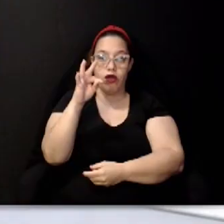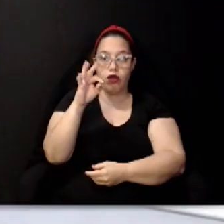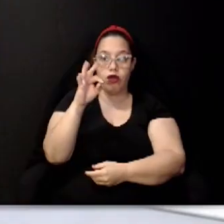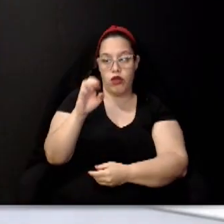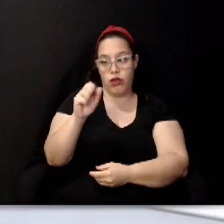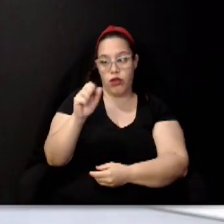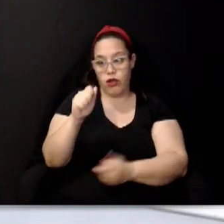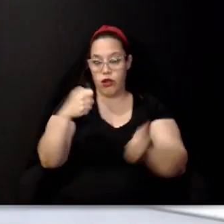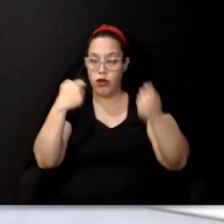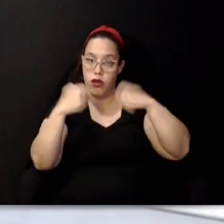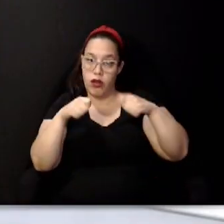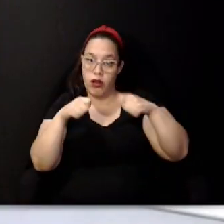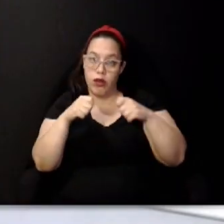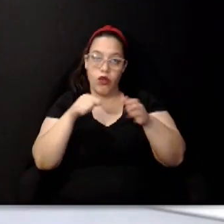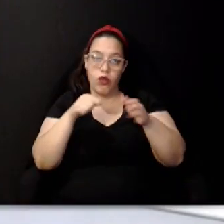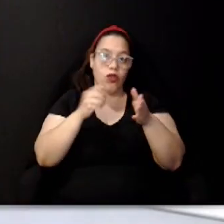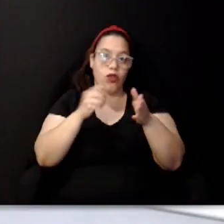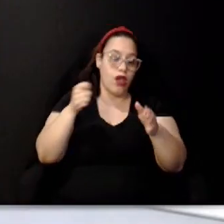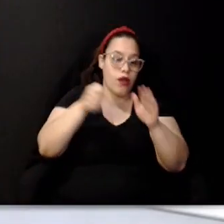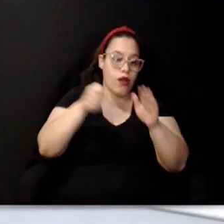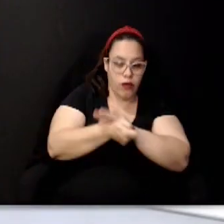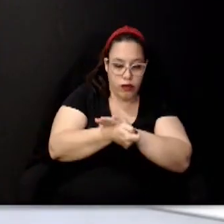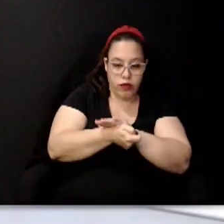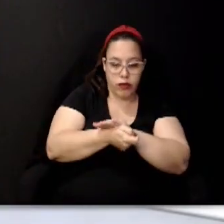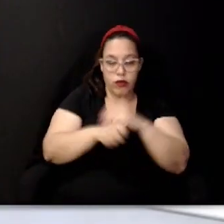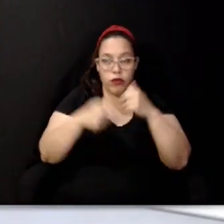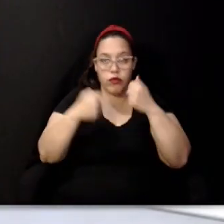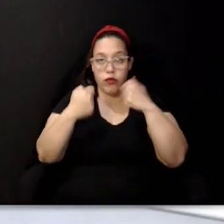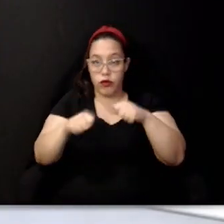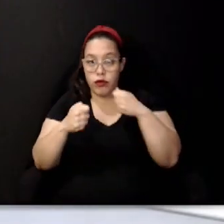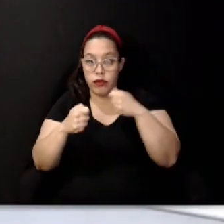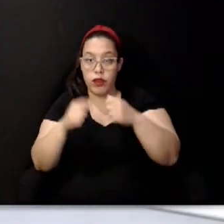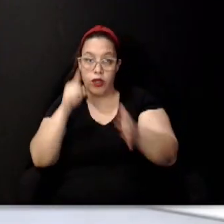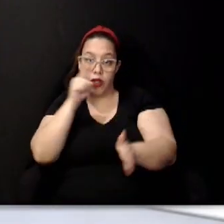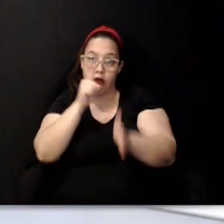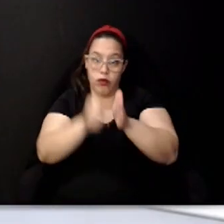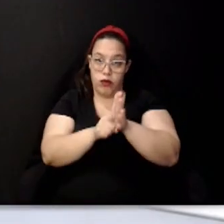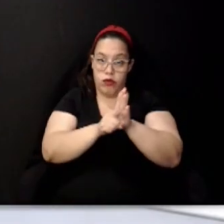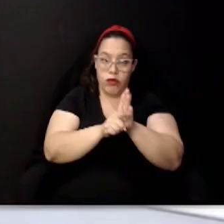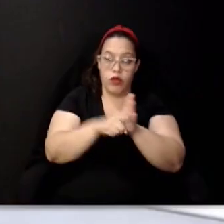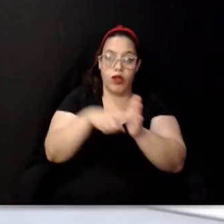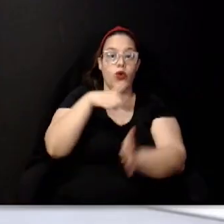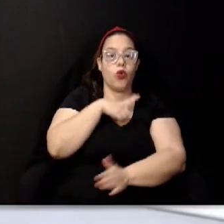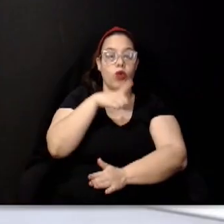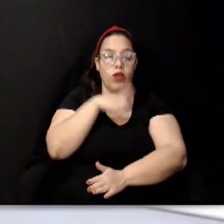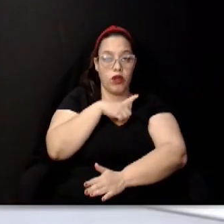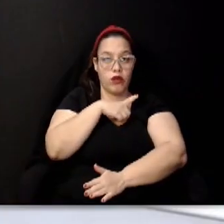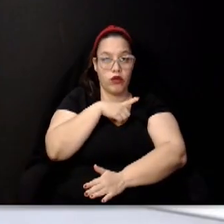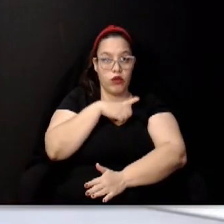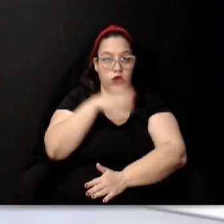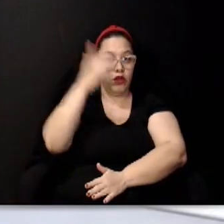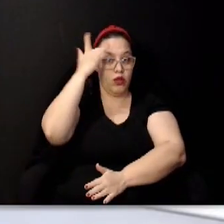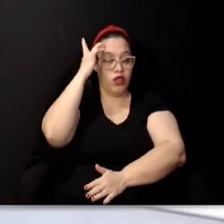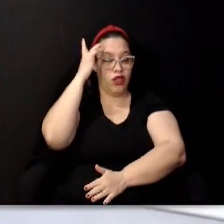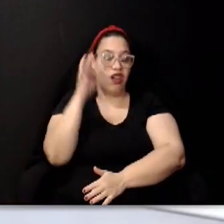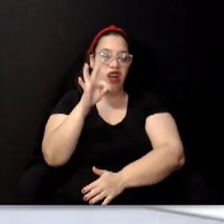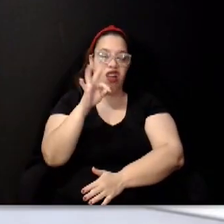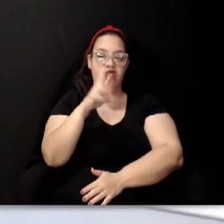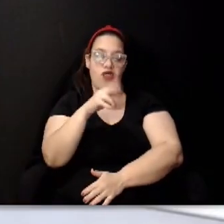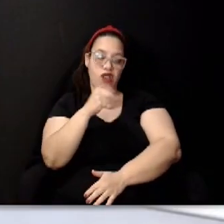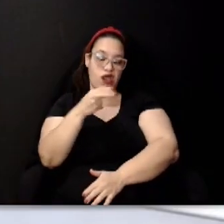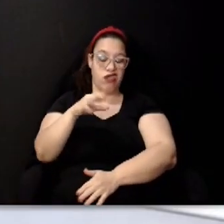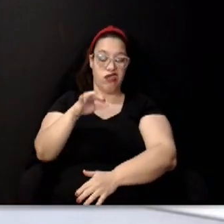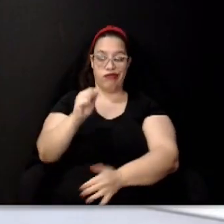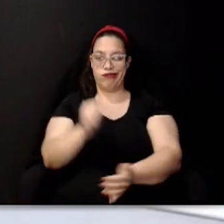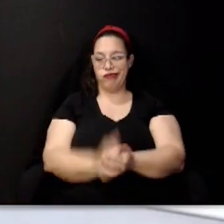ter investimentos, as pessoas precisam ser diagnosticadas, isso existe, eles vão achar que é frescura e acham que o poder público não deve